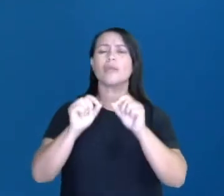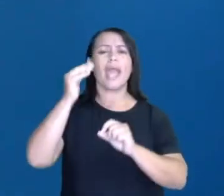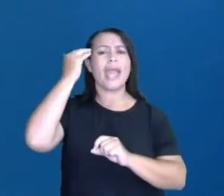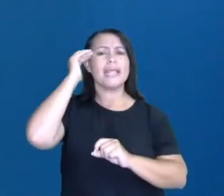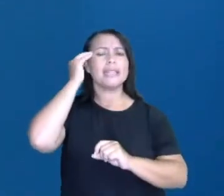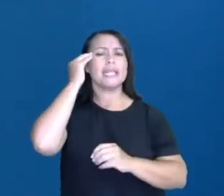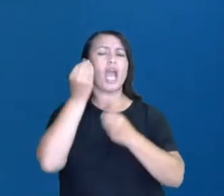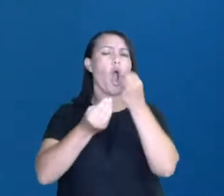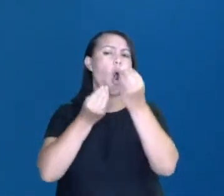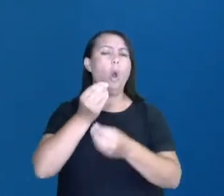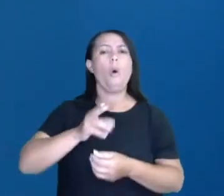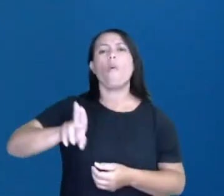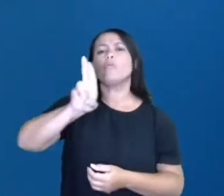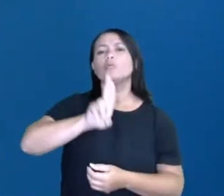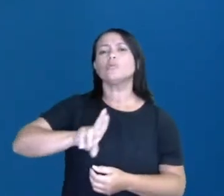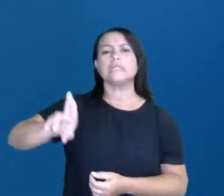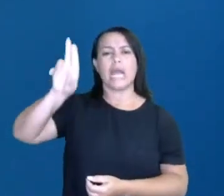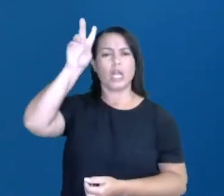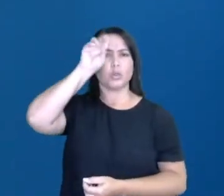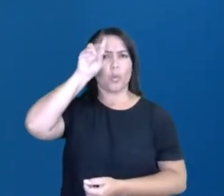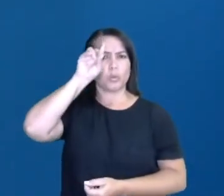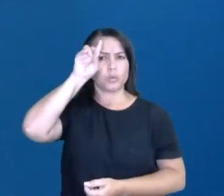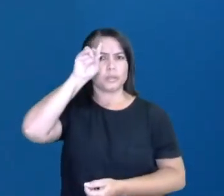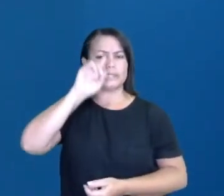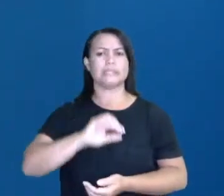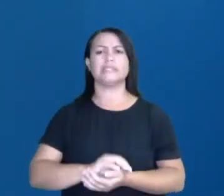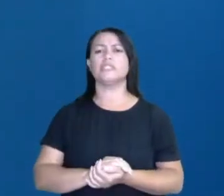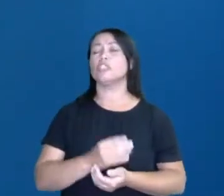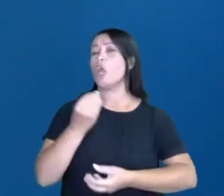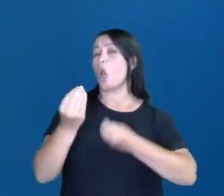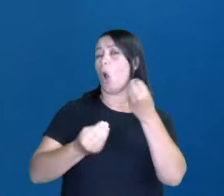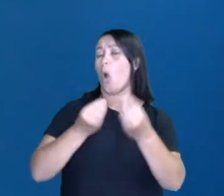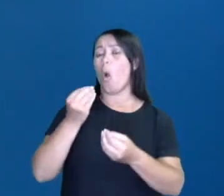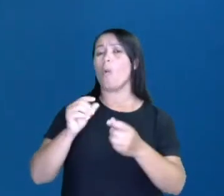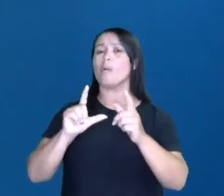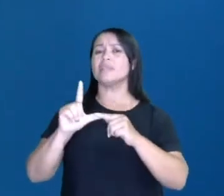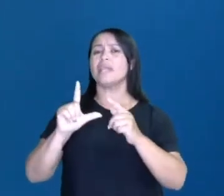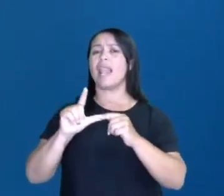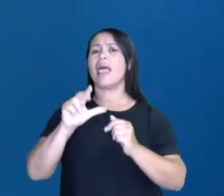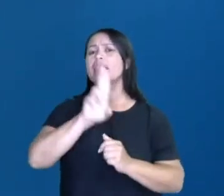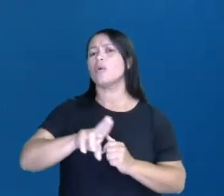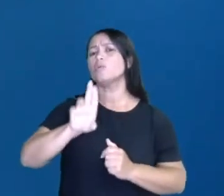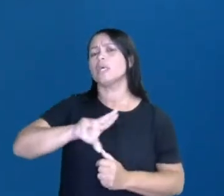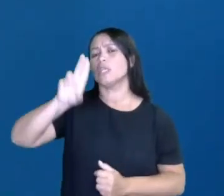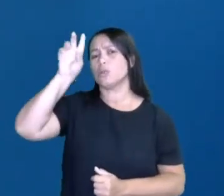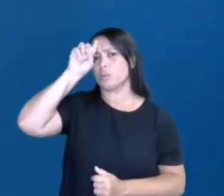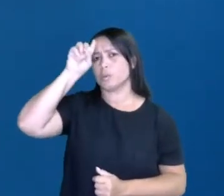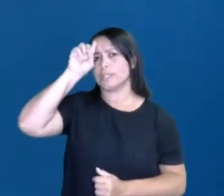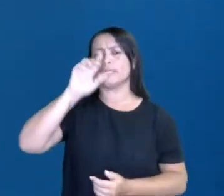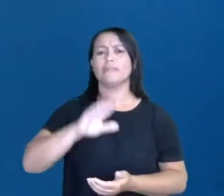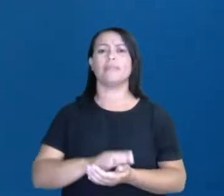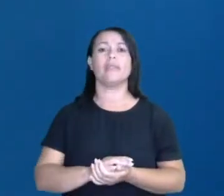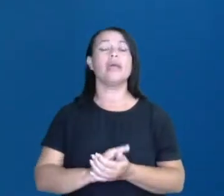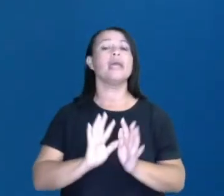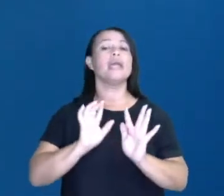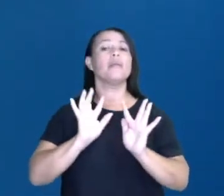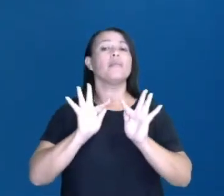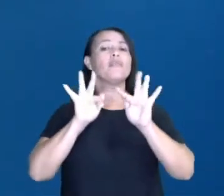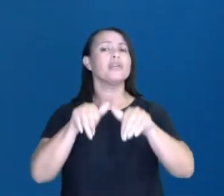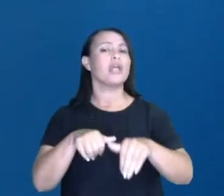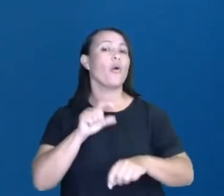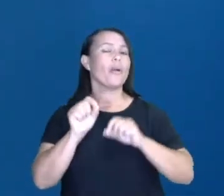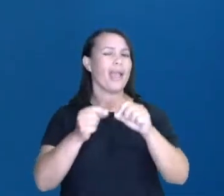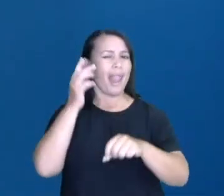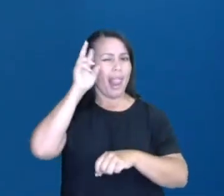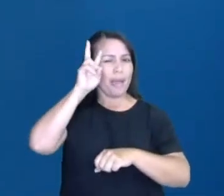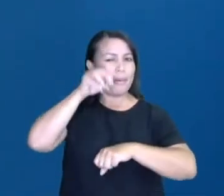entender qual o uso dela no cotidiano. De que forma essa letra é usada no nosso cotidiano. E por último, aquela